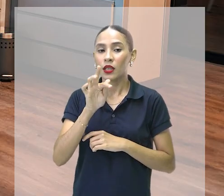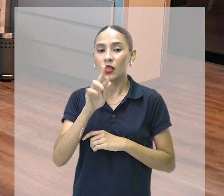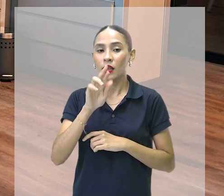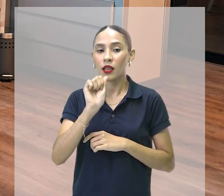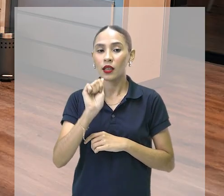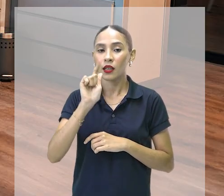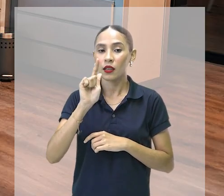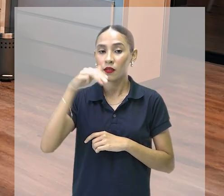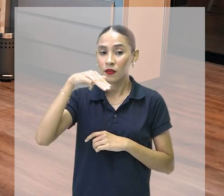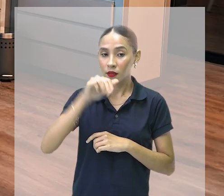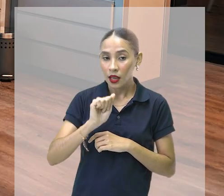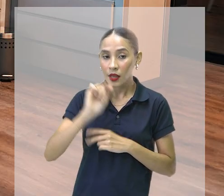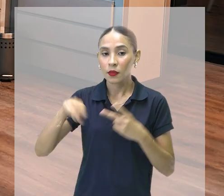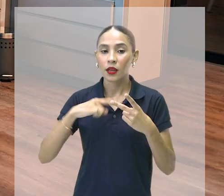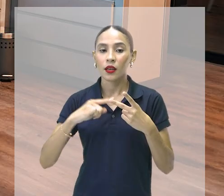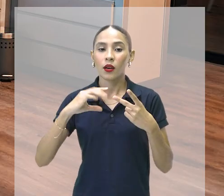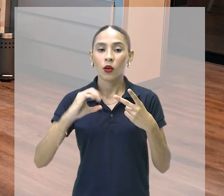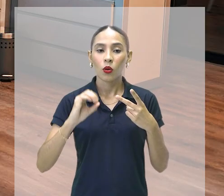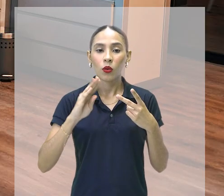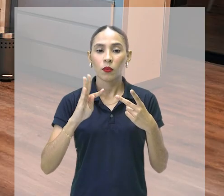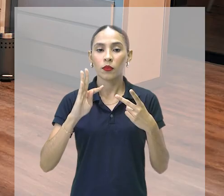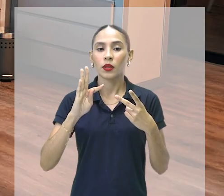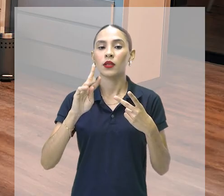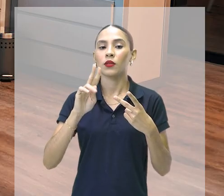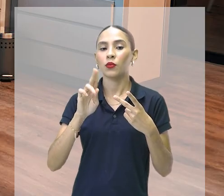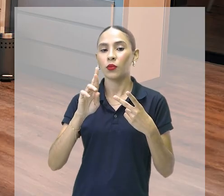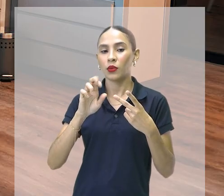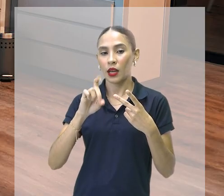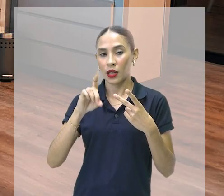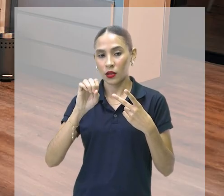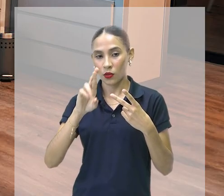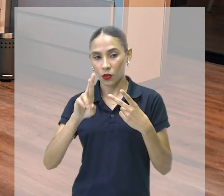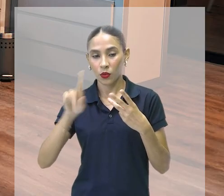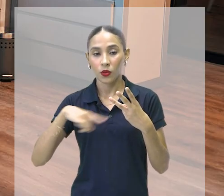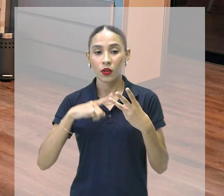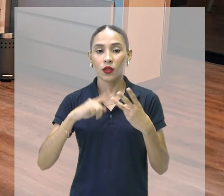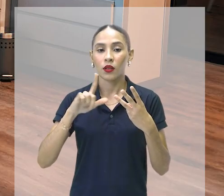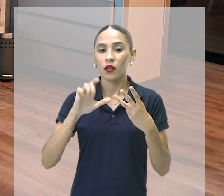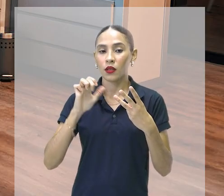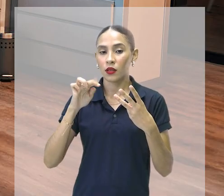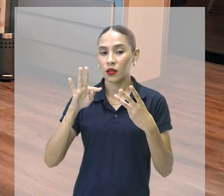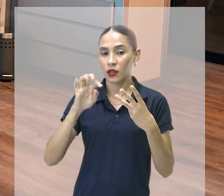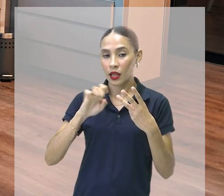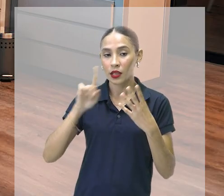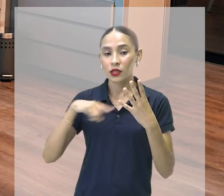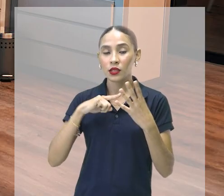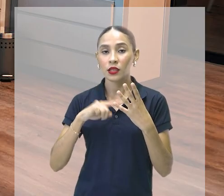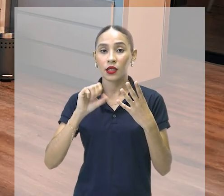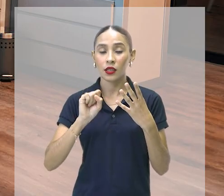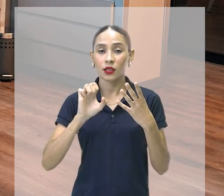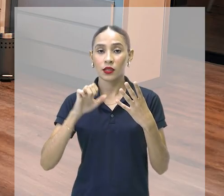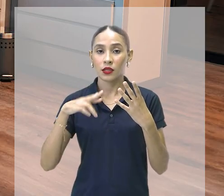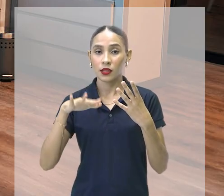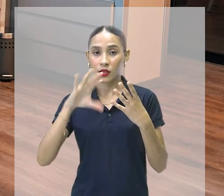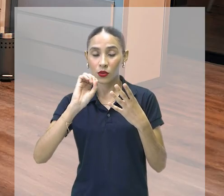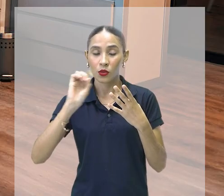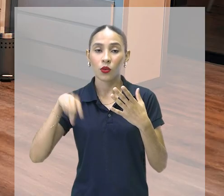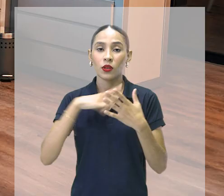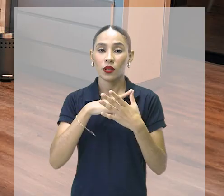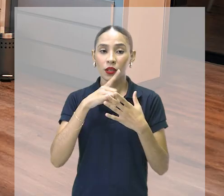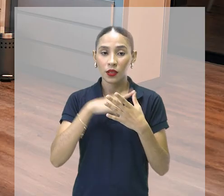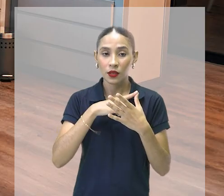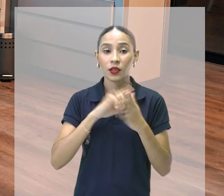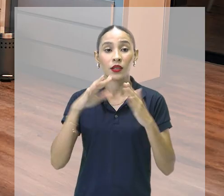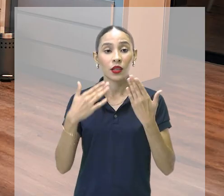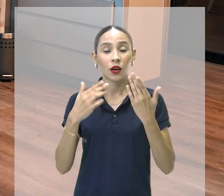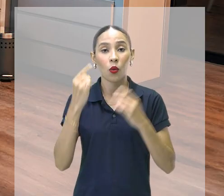obturador, lente, feixe luminoso e sensor. O olho humano e a câmera fotográfica